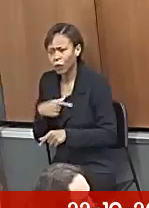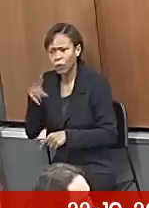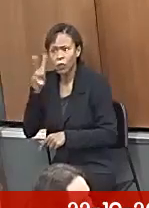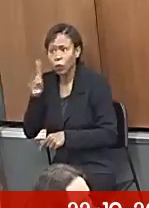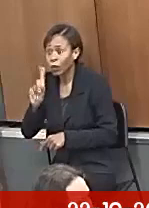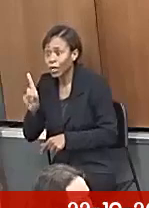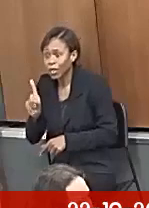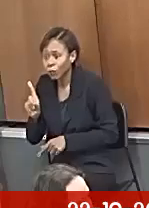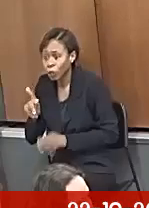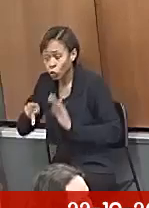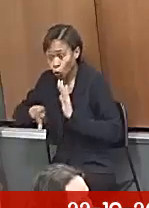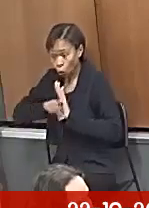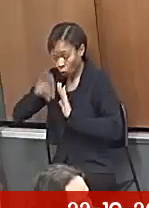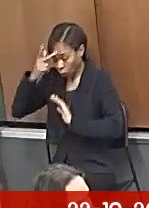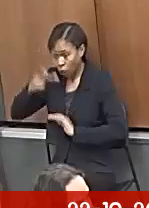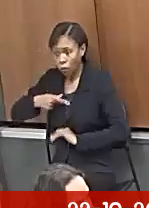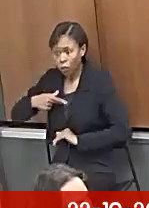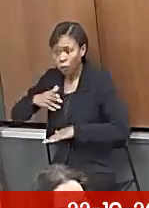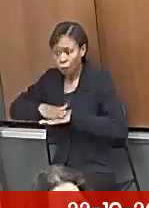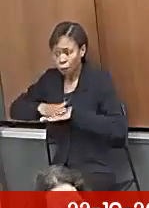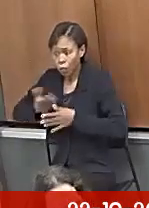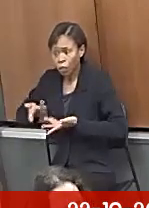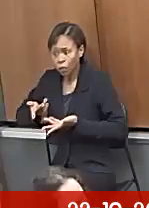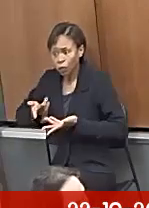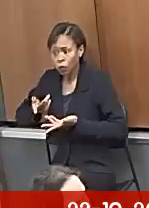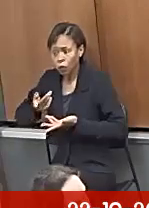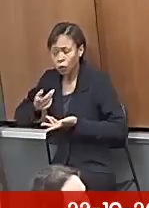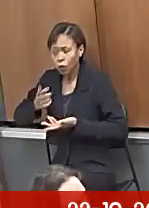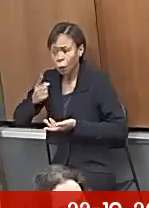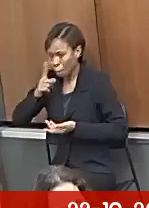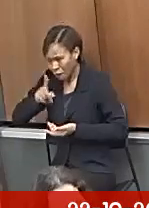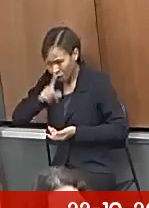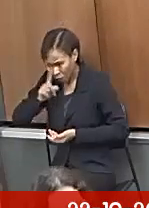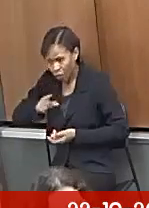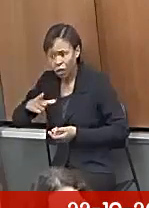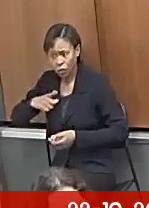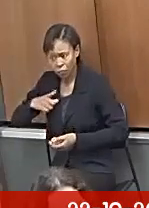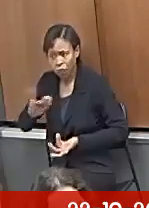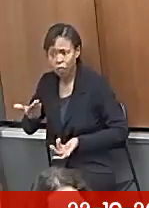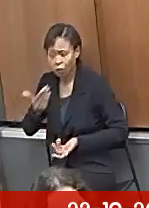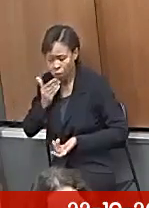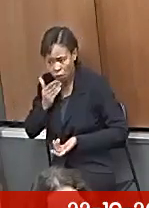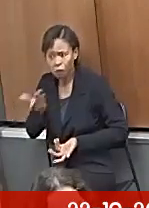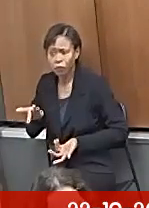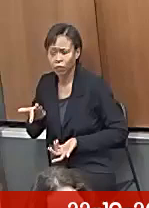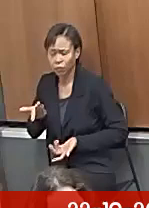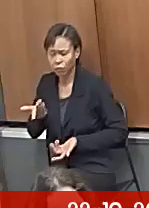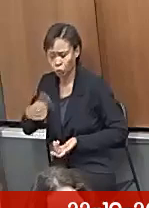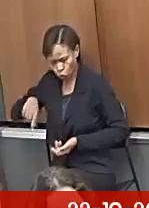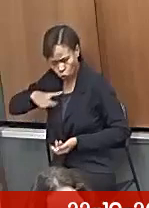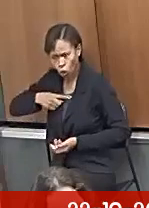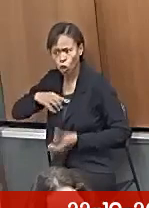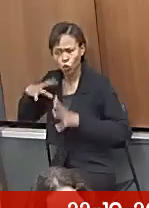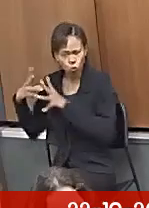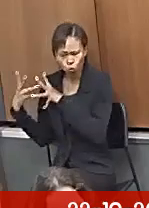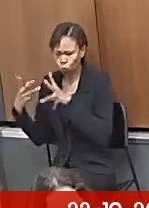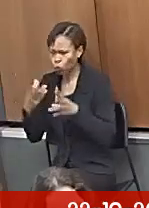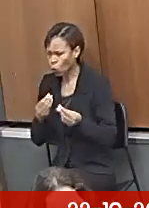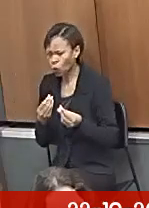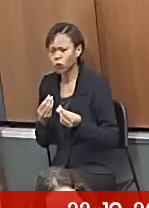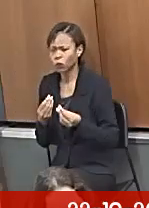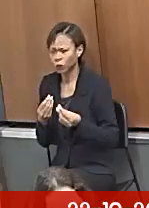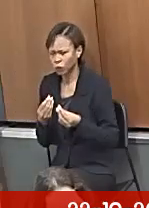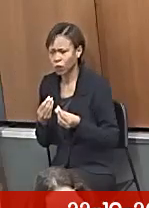condição humana. Nós somos imperfeitos, inacabados, vulneráveis. Eu já vou concluir. Todos nós.